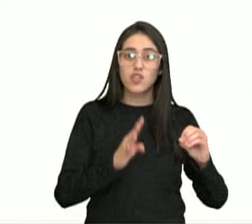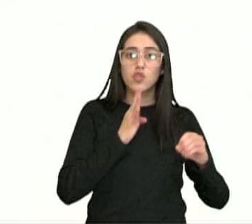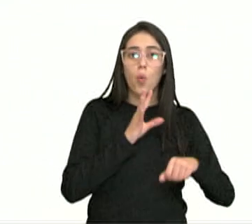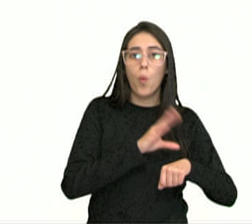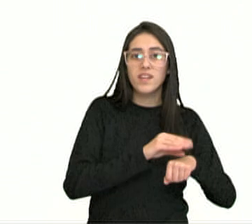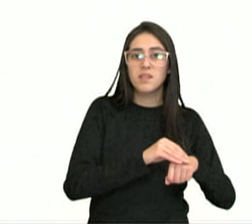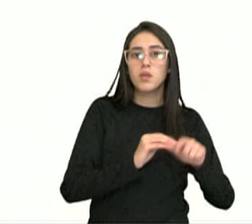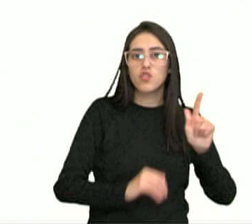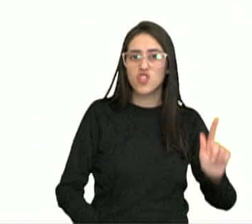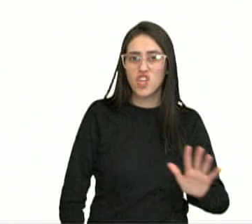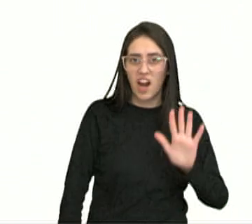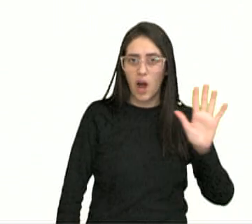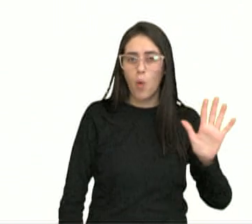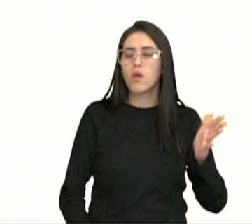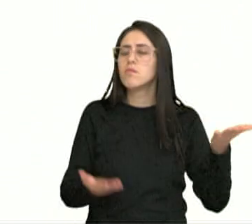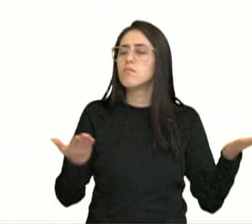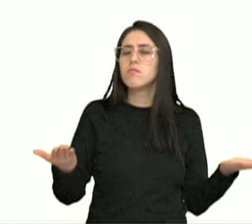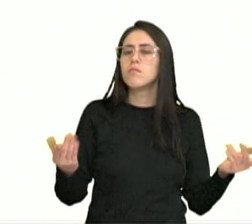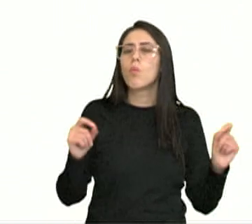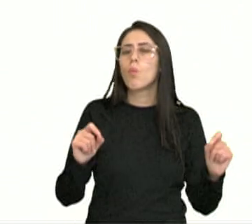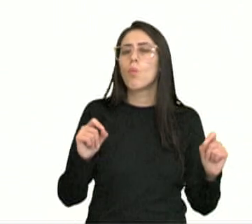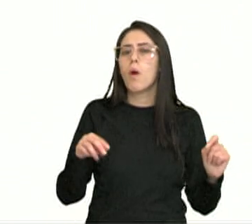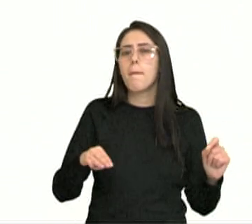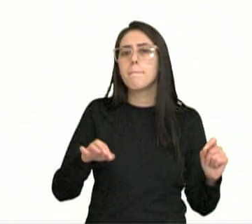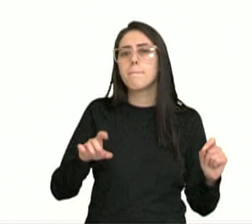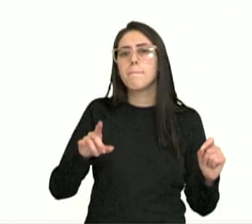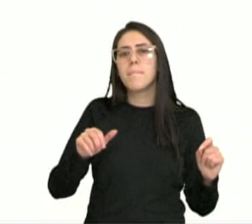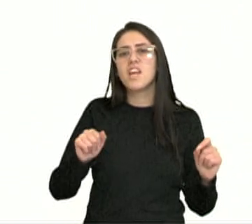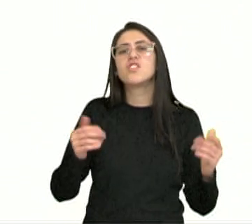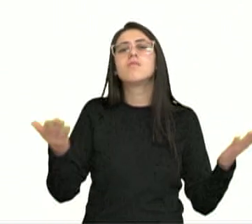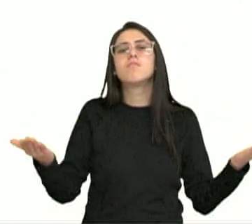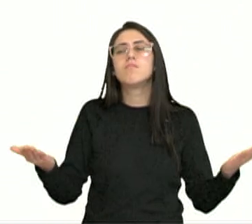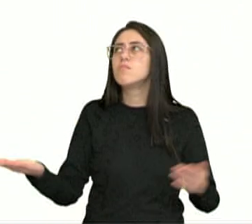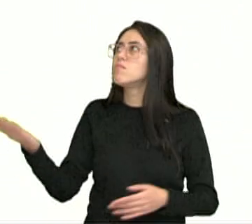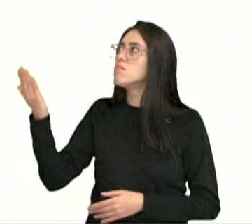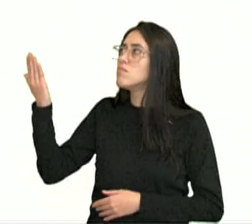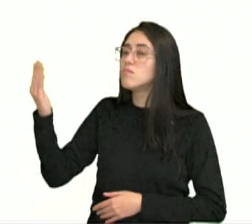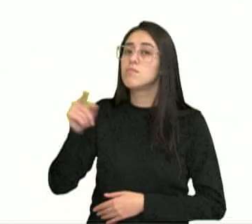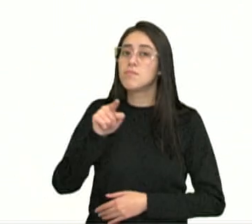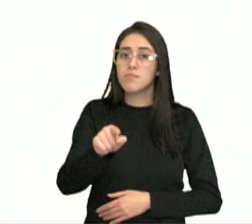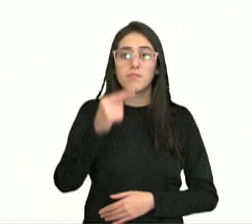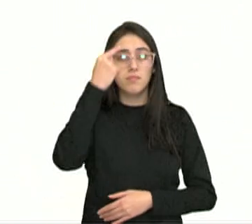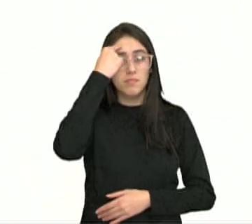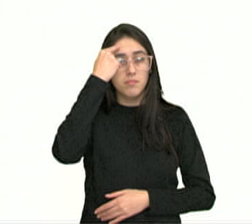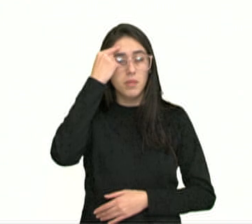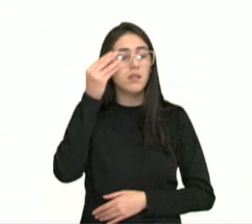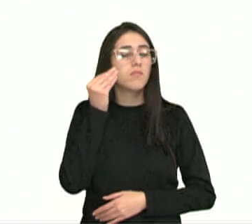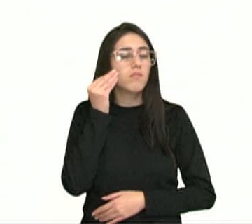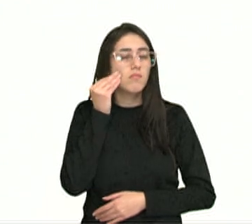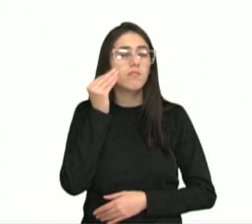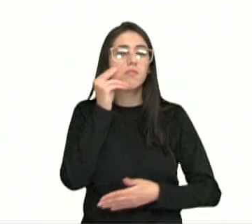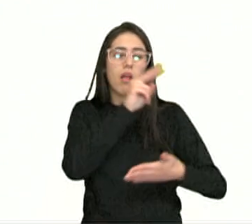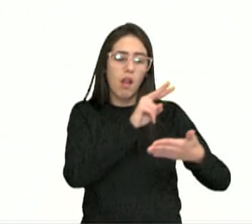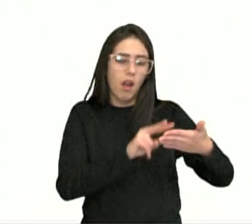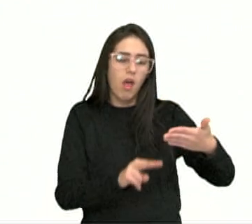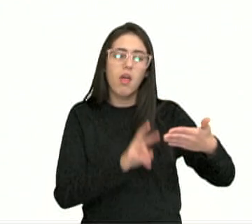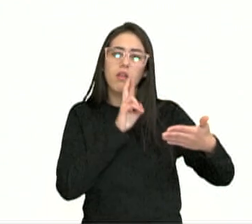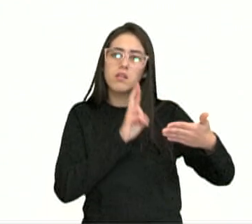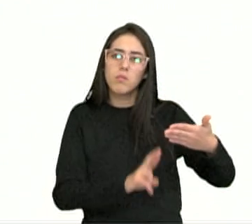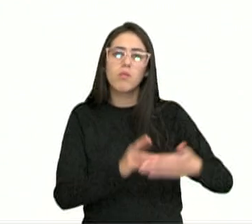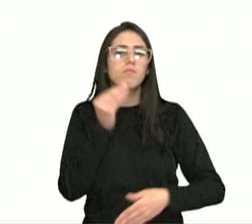conhecimentos gerais, qual foi a sua média ponderada? Então, pensa um pouquinho, leia o